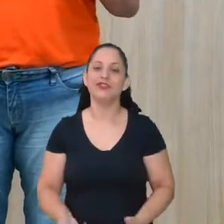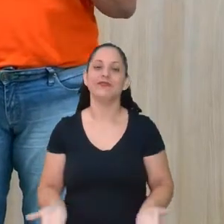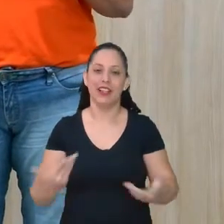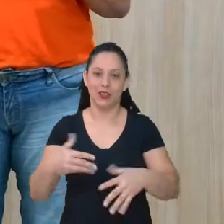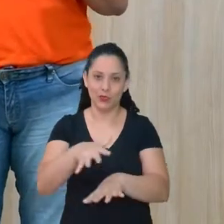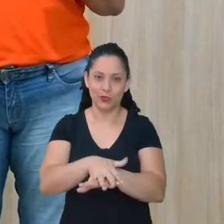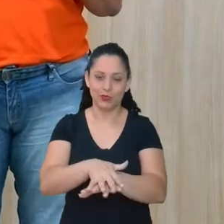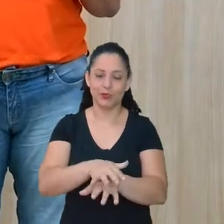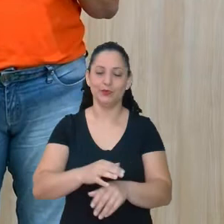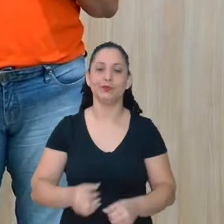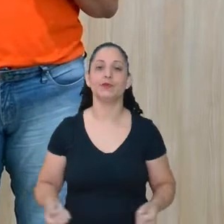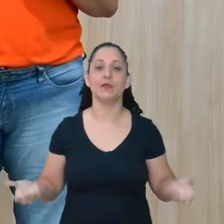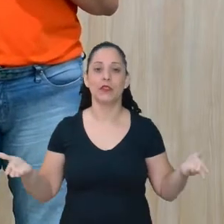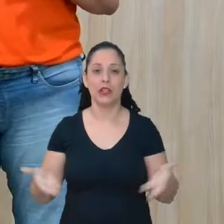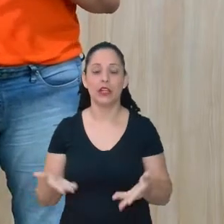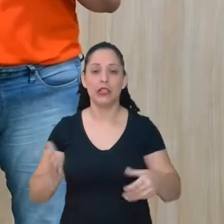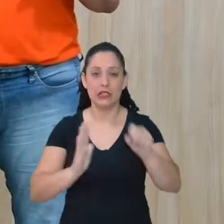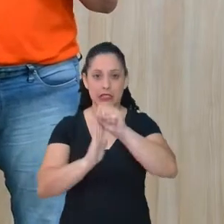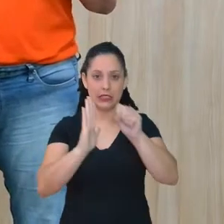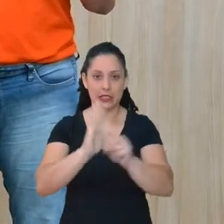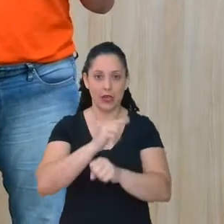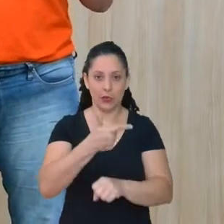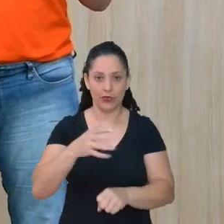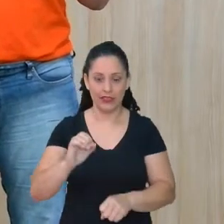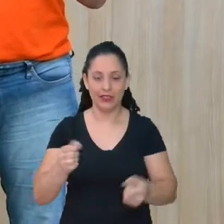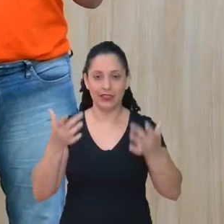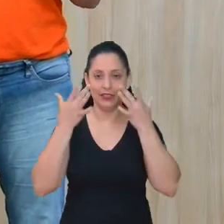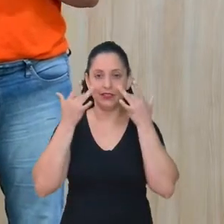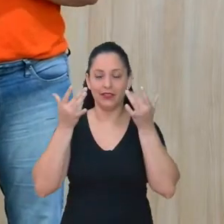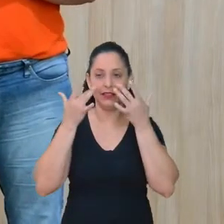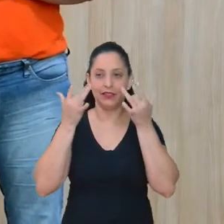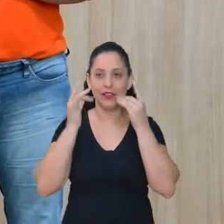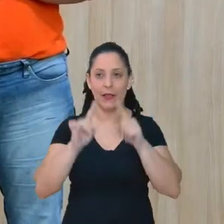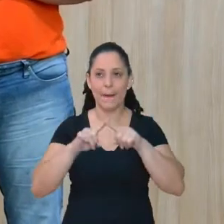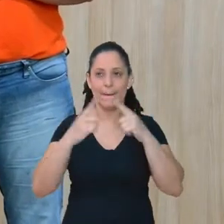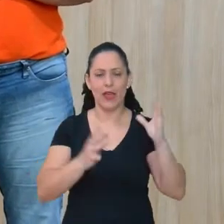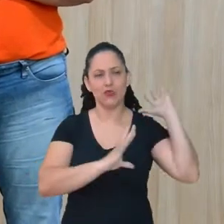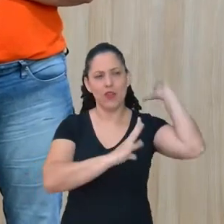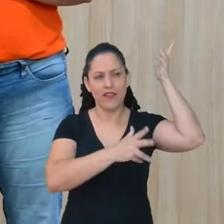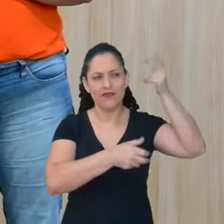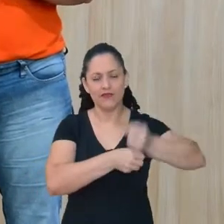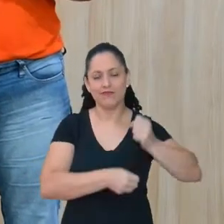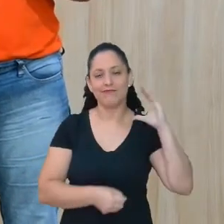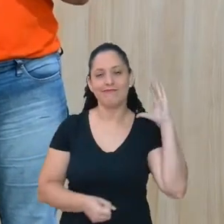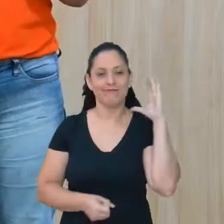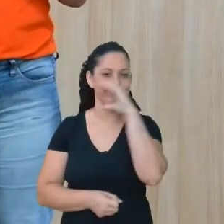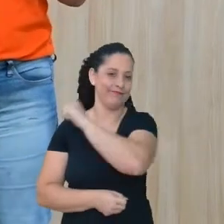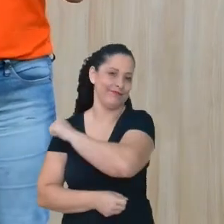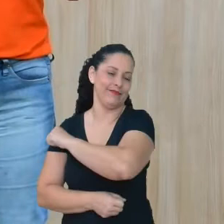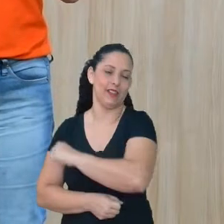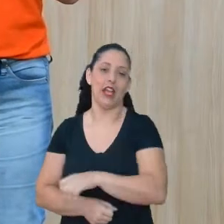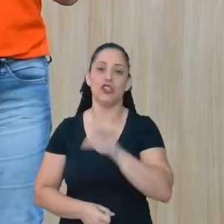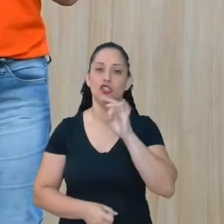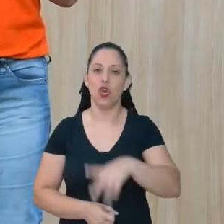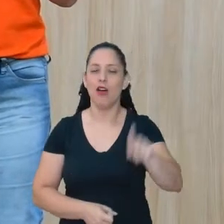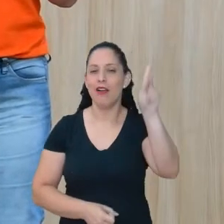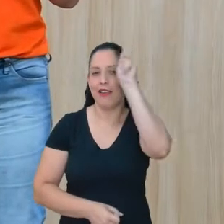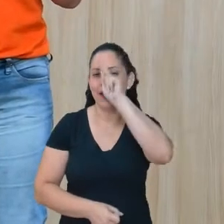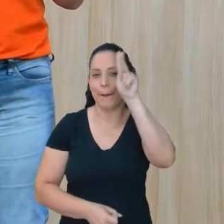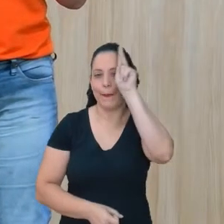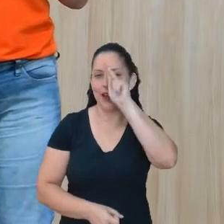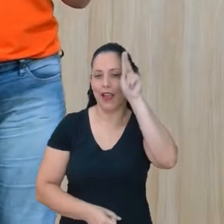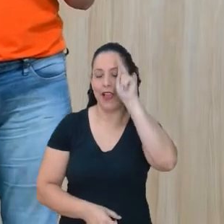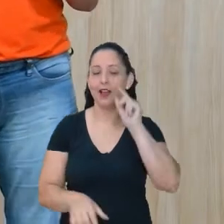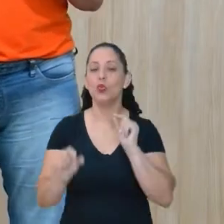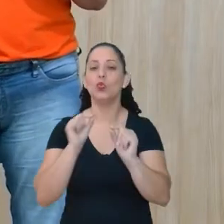gente vai falar de teatro do século XX, mas eu quis só fazer uma revisão bem rápida, a gente vai só relembrar que para a